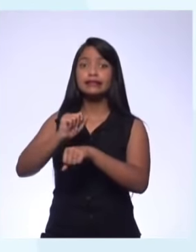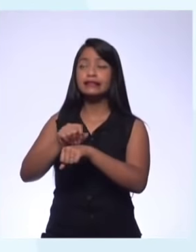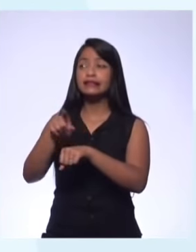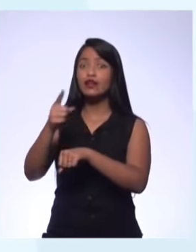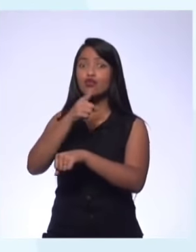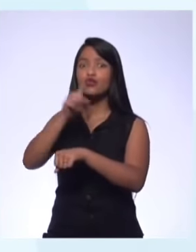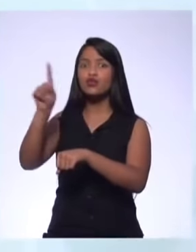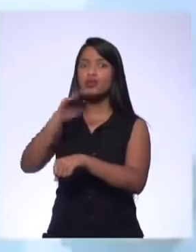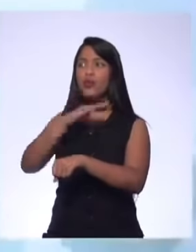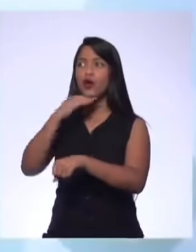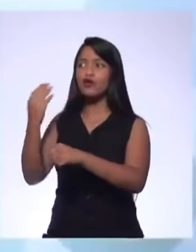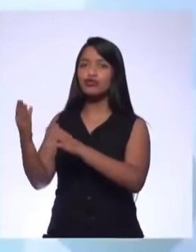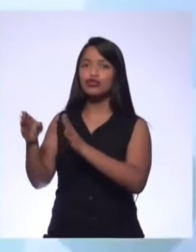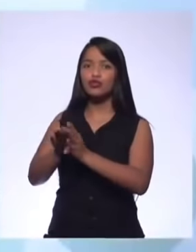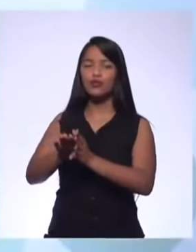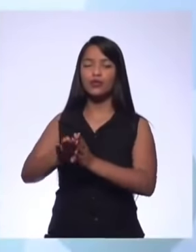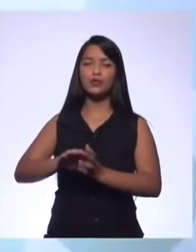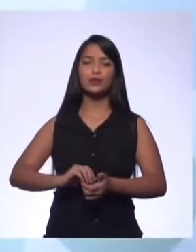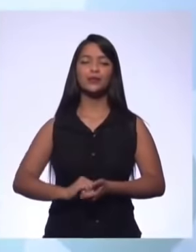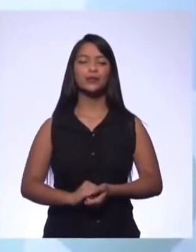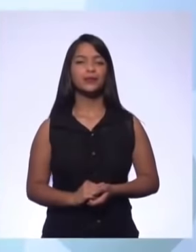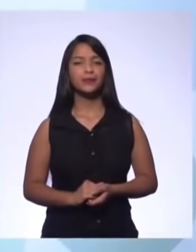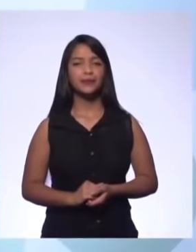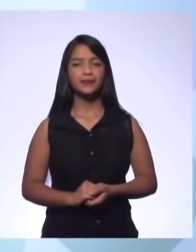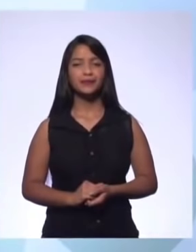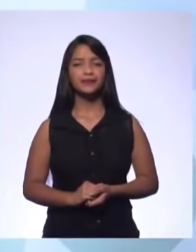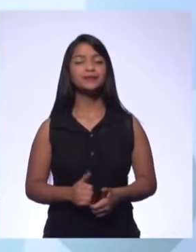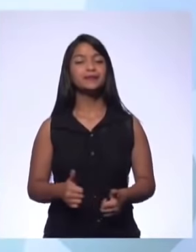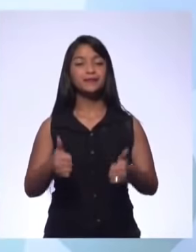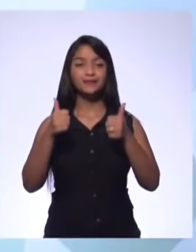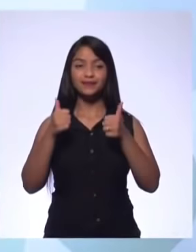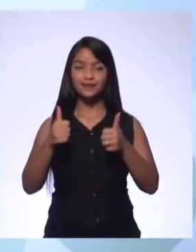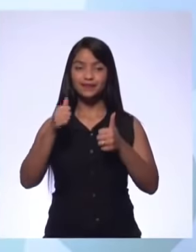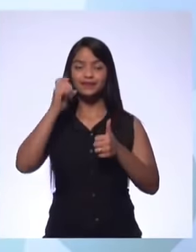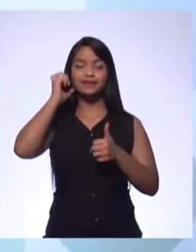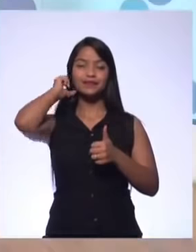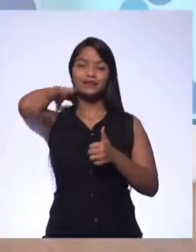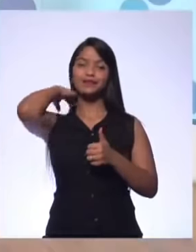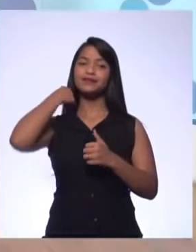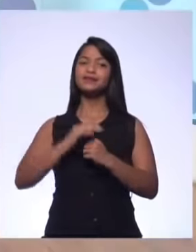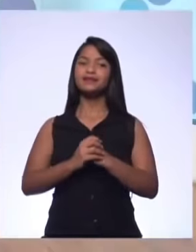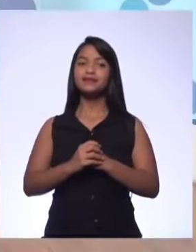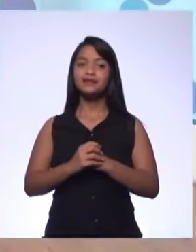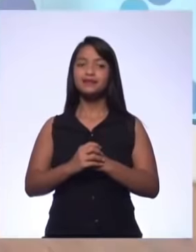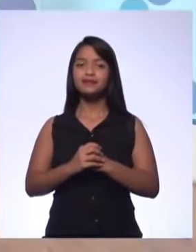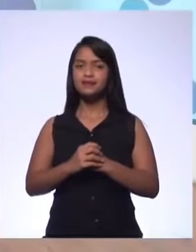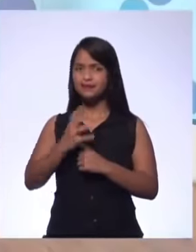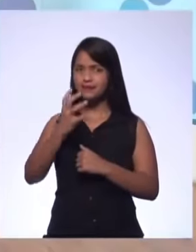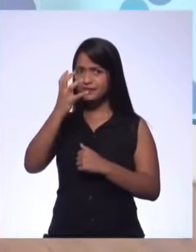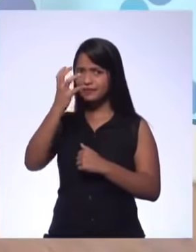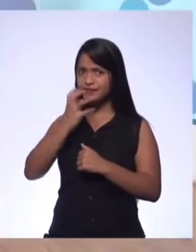fresquinho. Muito bem. Vamos ver se vocês estavam ligados Sério? e perceberam. Sério que acaba essa história e você fala,